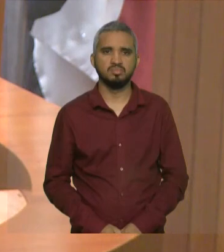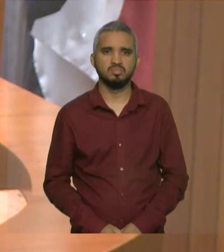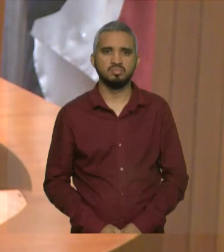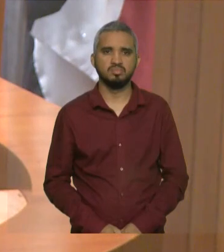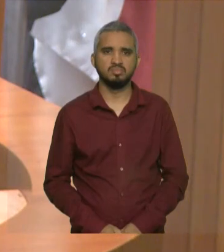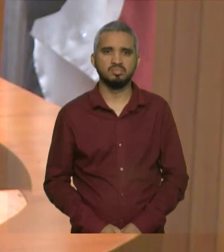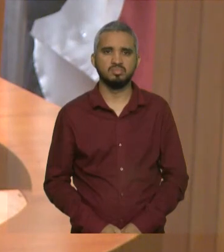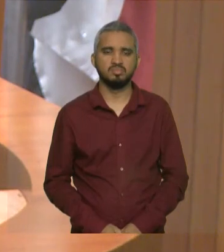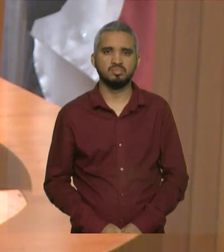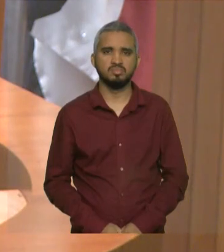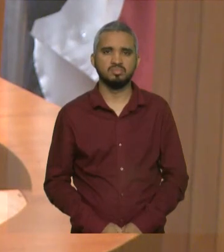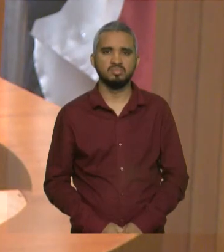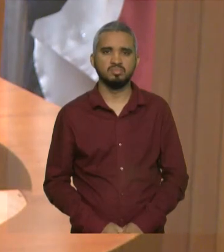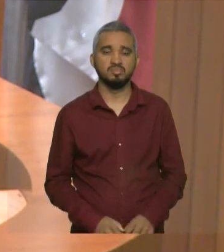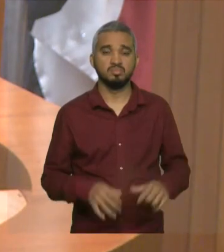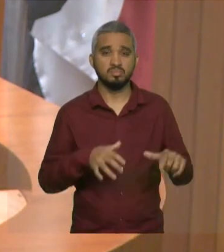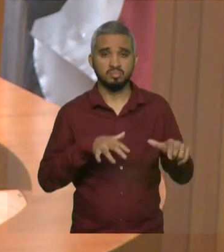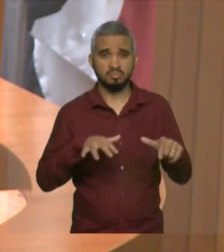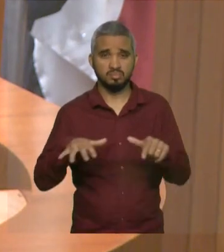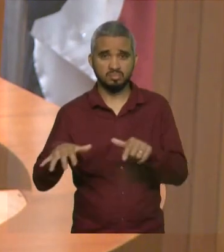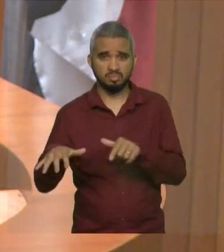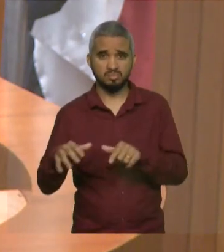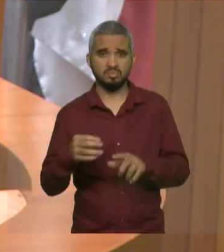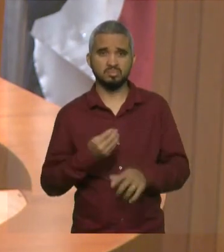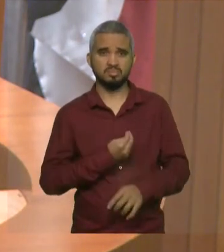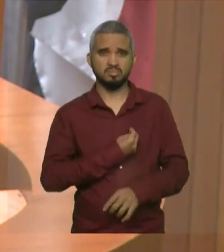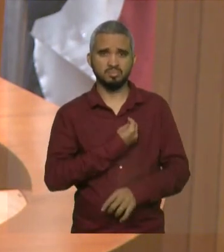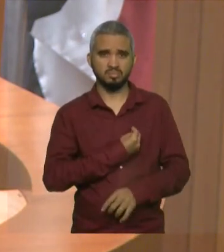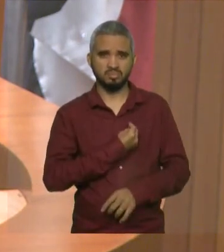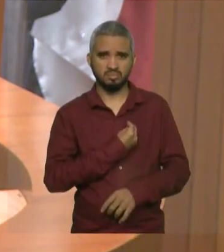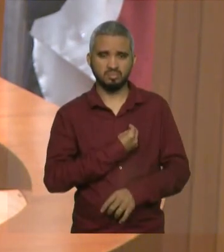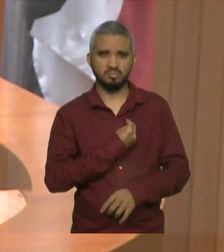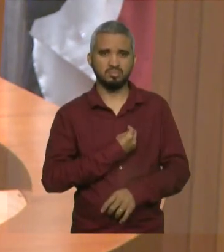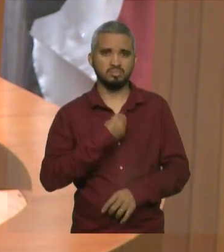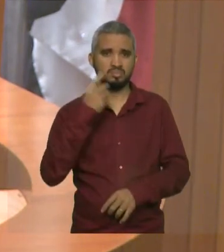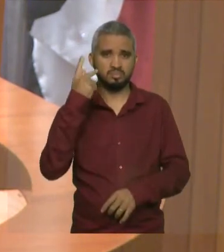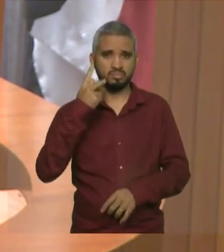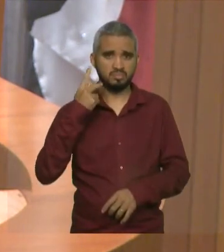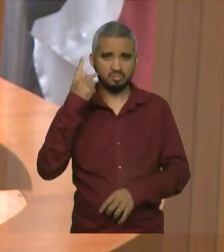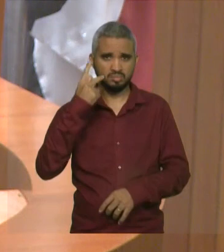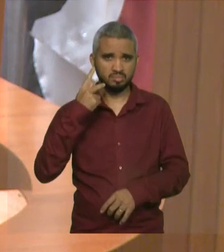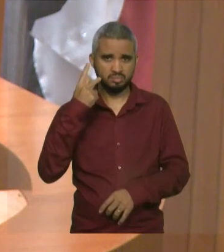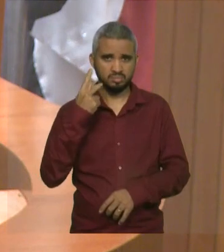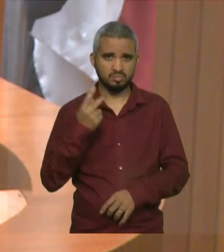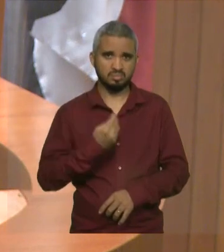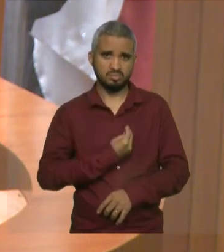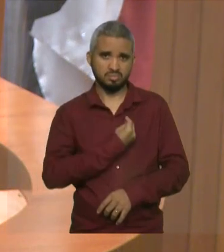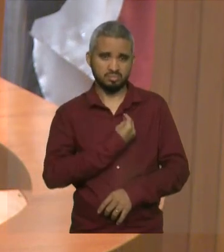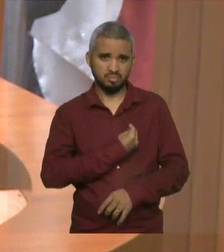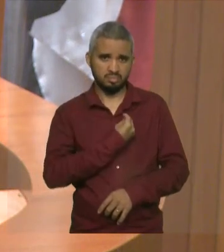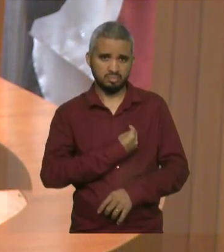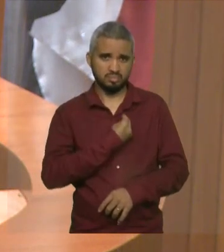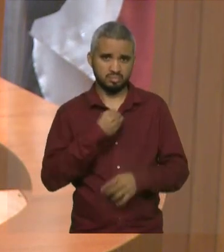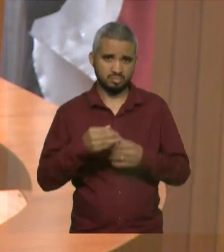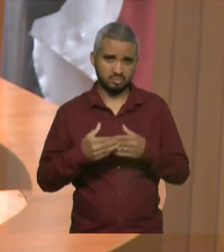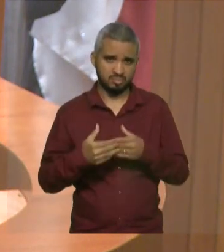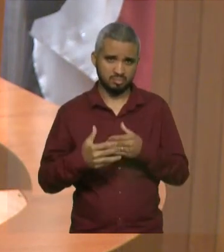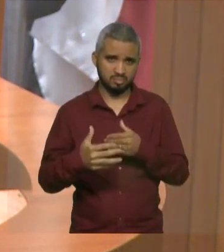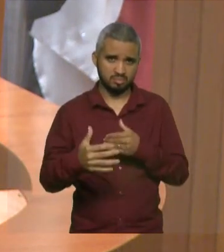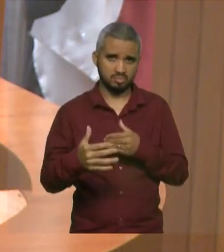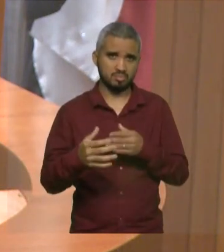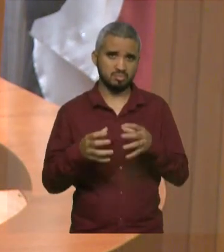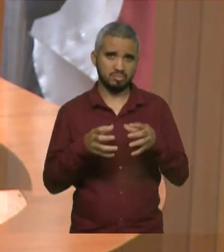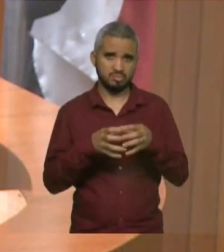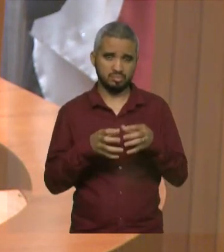da nossa vida política, da nossa vida pública, com várias decisões que tomamos no nosso